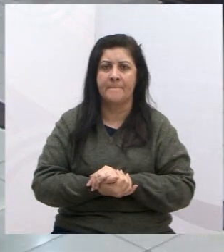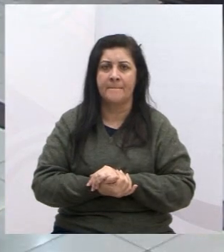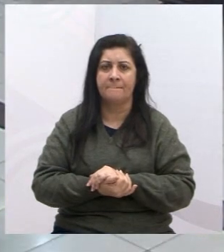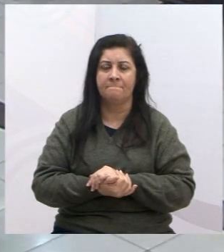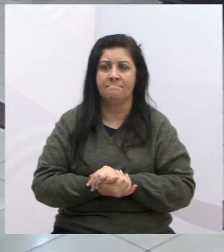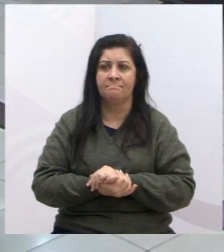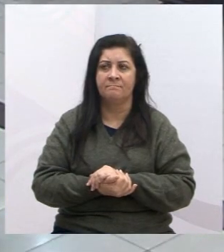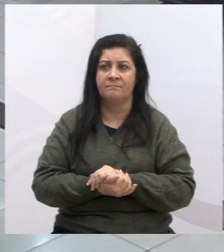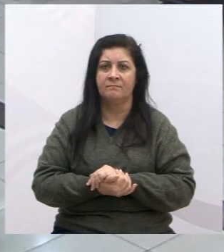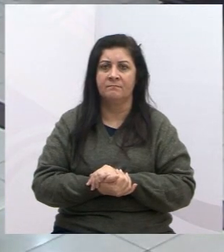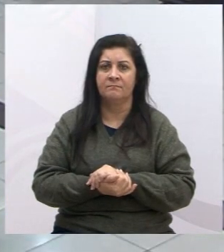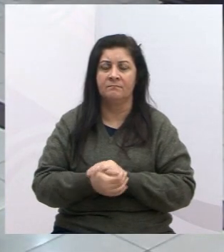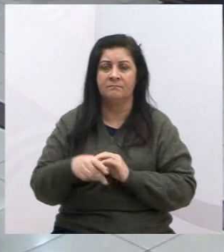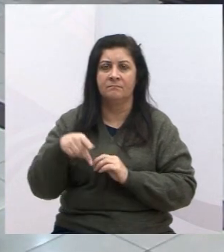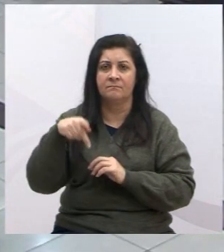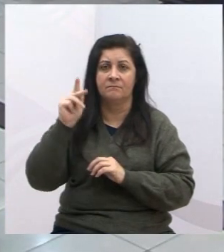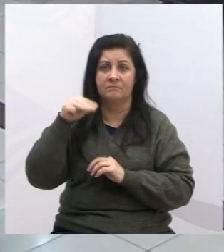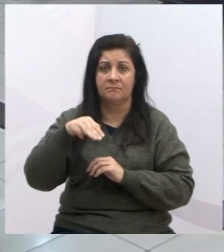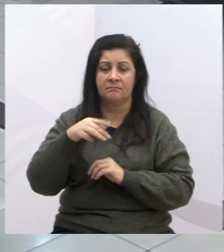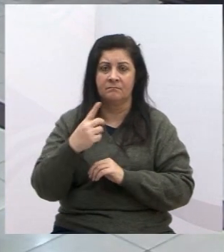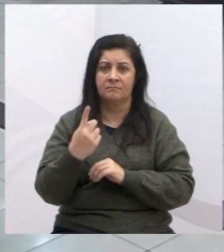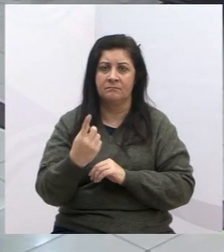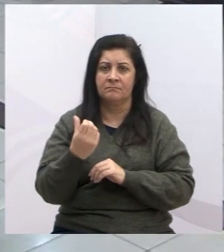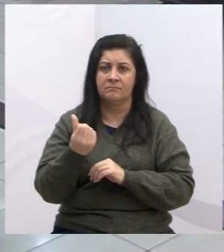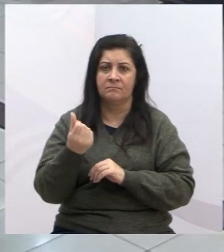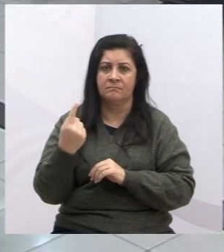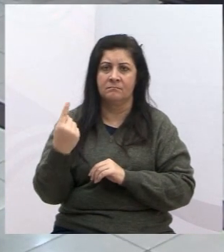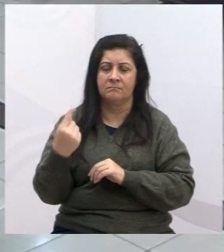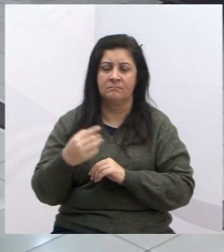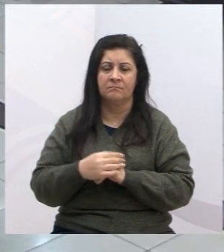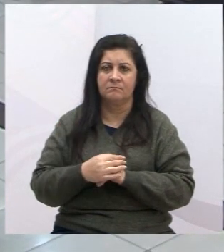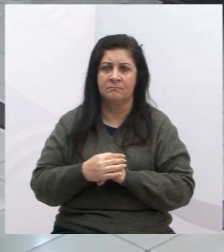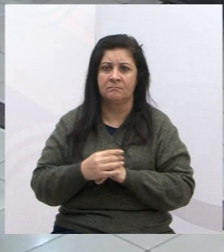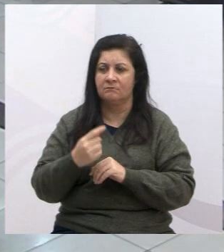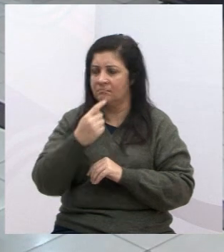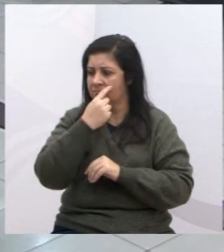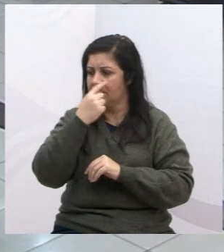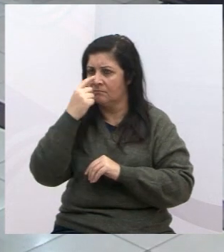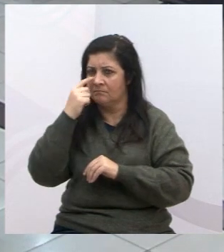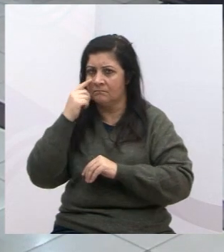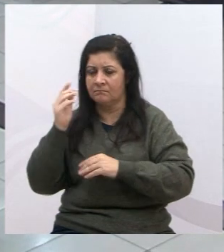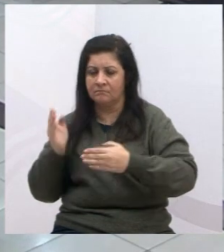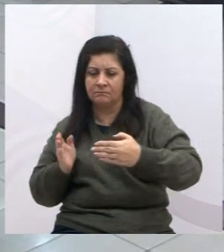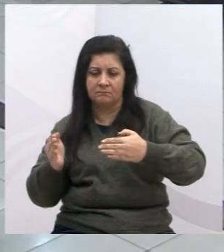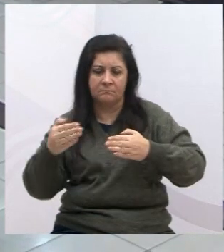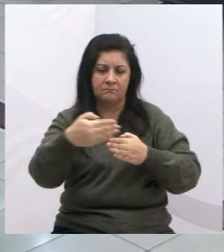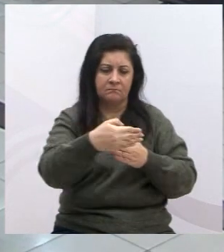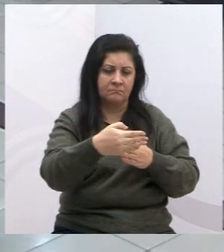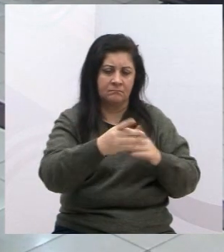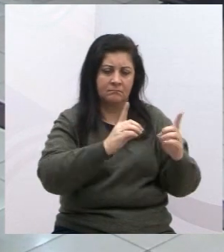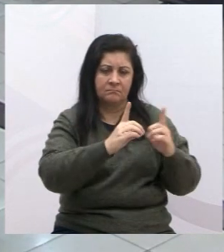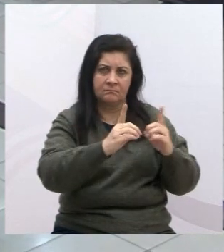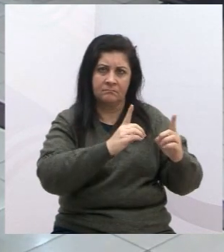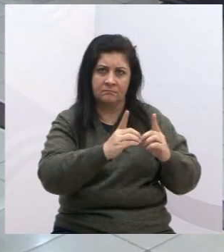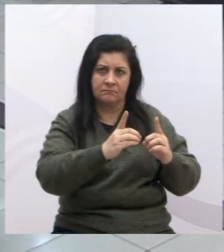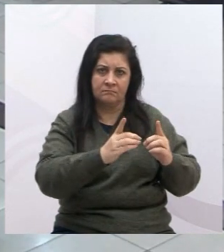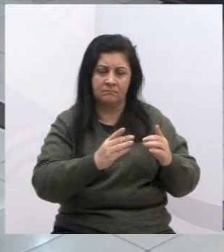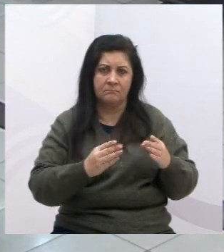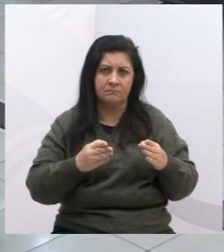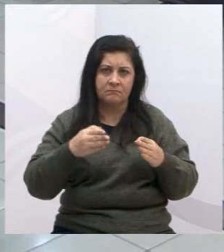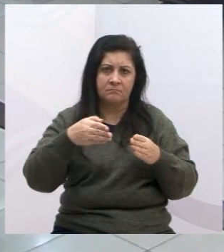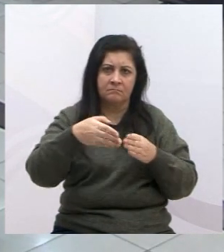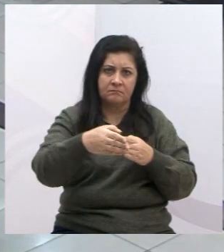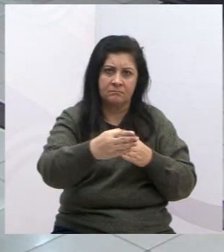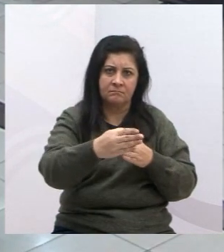Presidente, no quilômetro 161, quando você sai do Parque Meia Lua, pega a Dutra, aí depois você entra ali